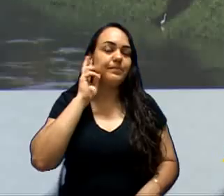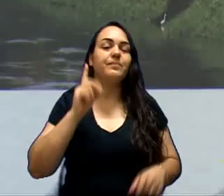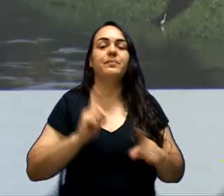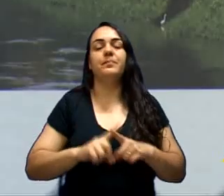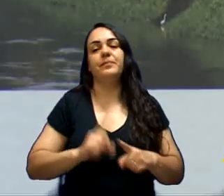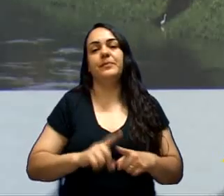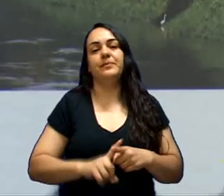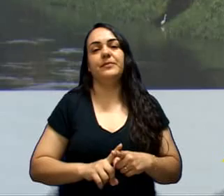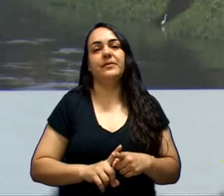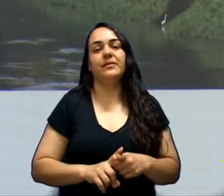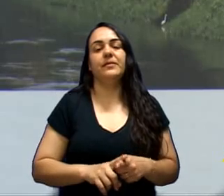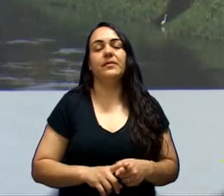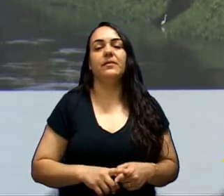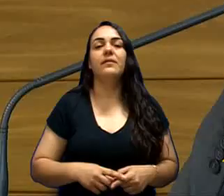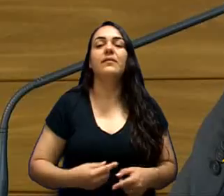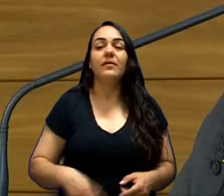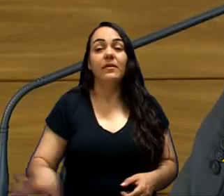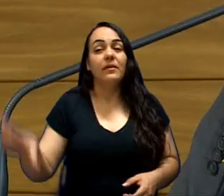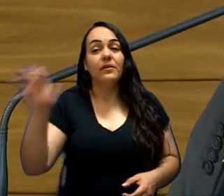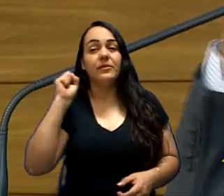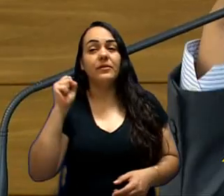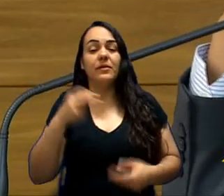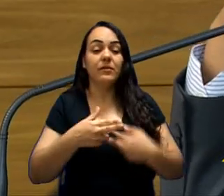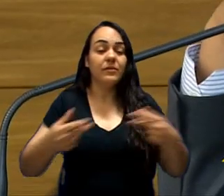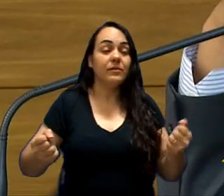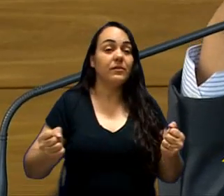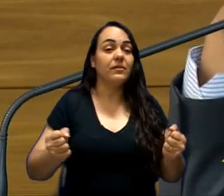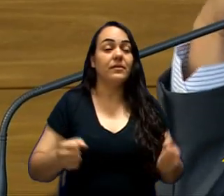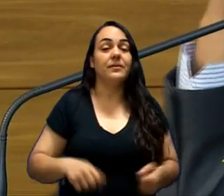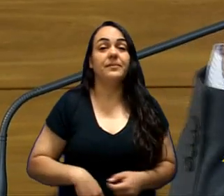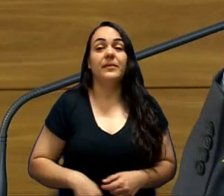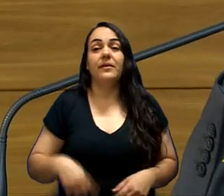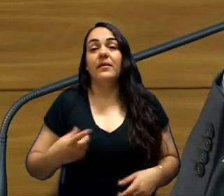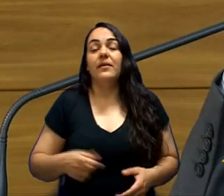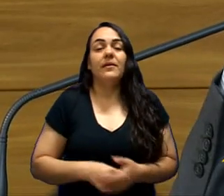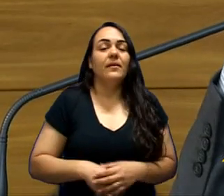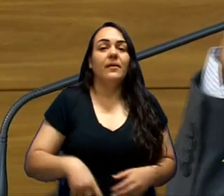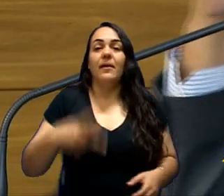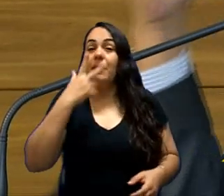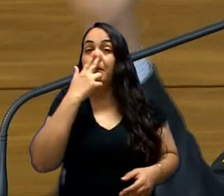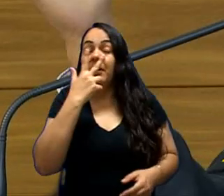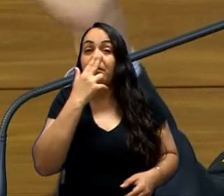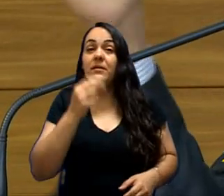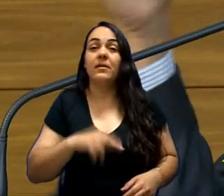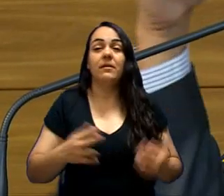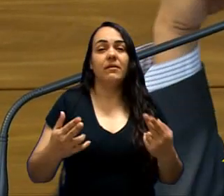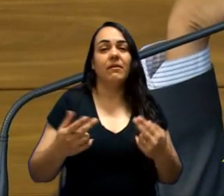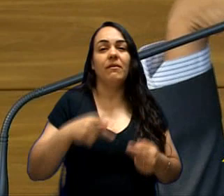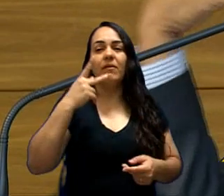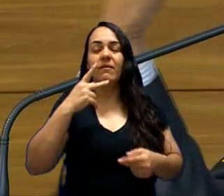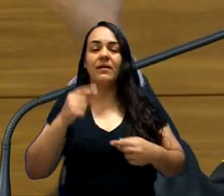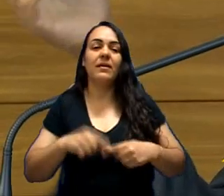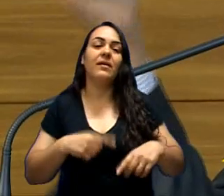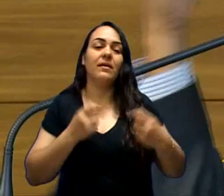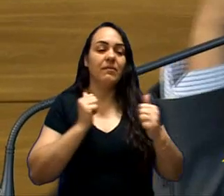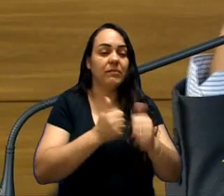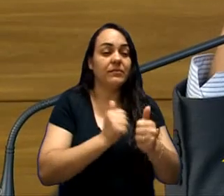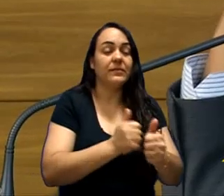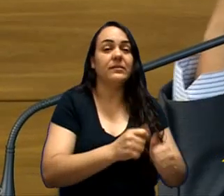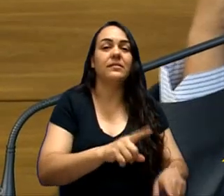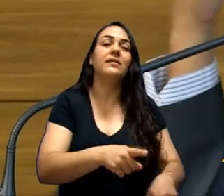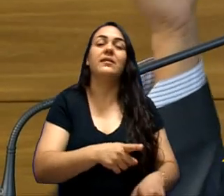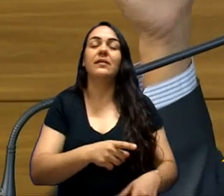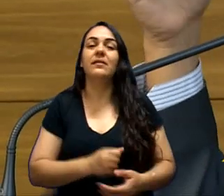Sabe? Nós escutamos alguma coisa aqui e muitas vezes, Vitão, a gente tem que ficar quieto, porque senão é perseguição, não